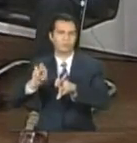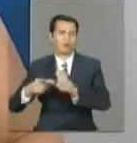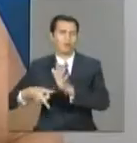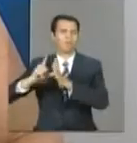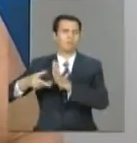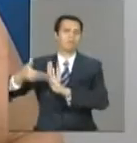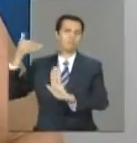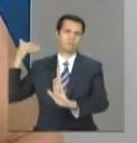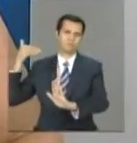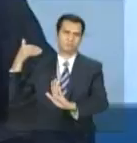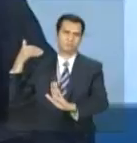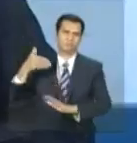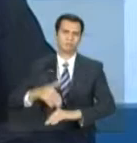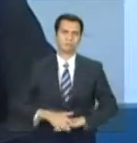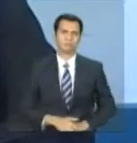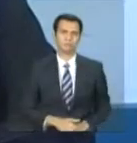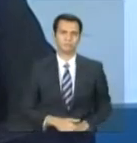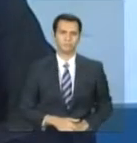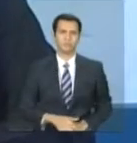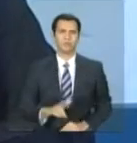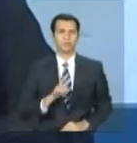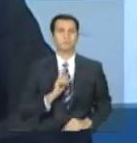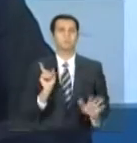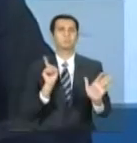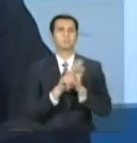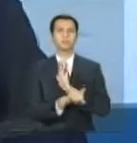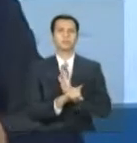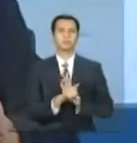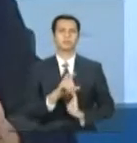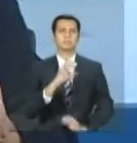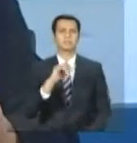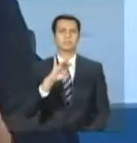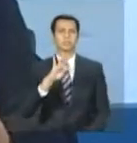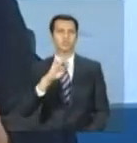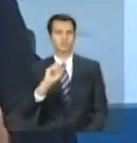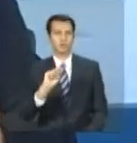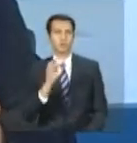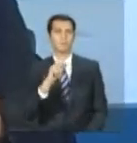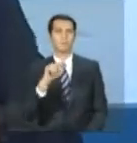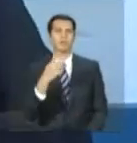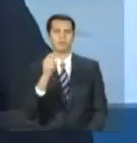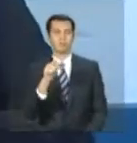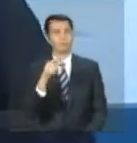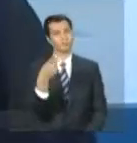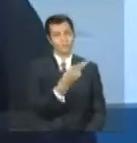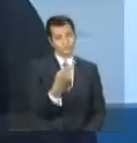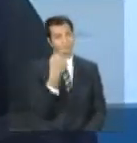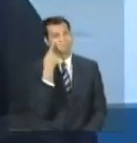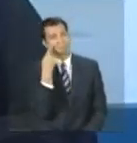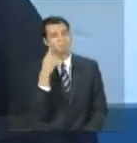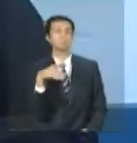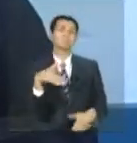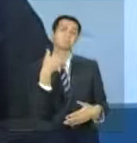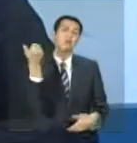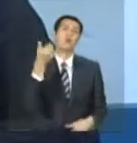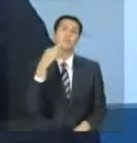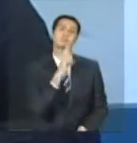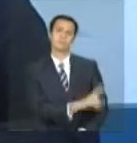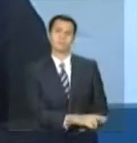da Cíntia Penha, que é de Poços de Caldas, Minas Gerais, e aí vocês vejam, por favor, quem seria o melhor para